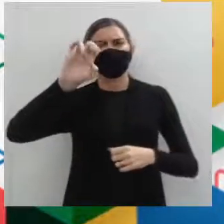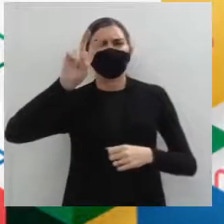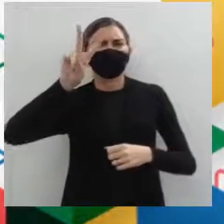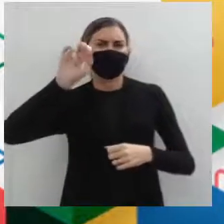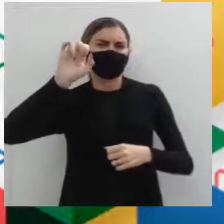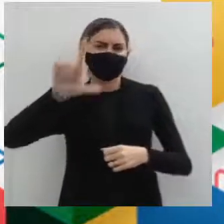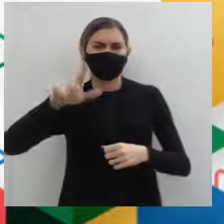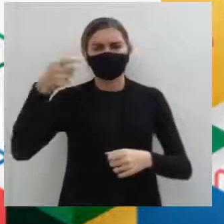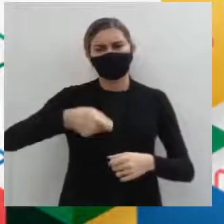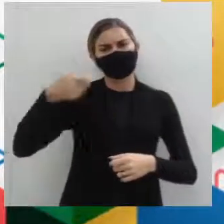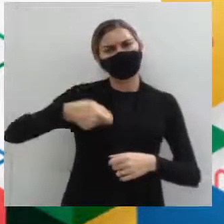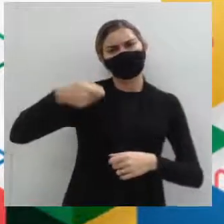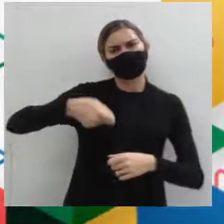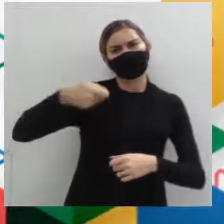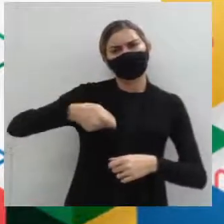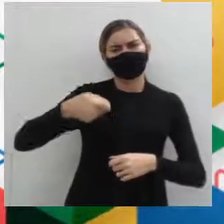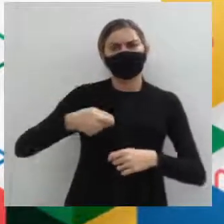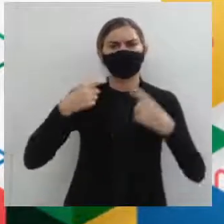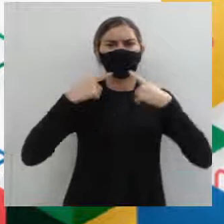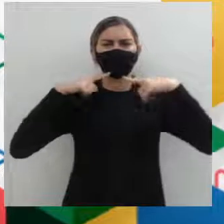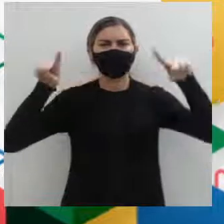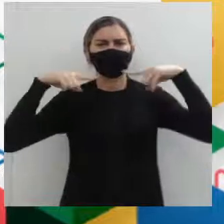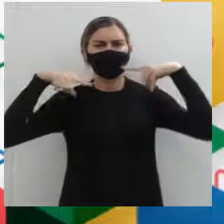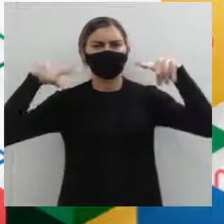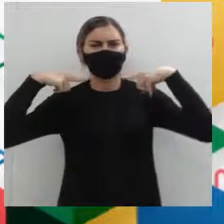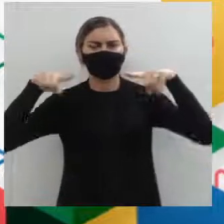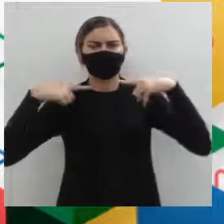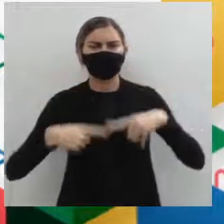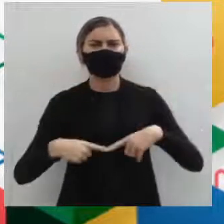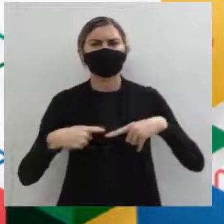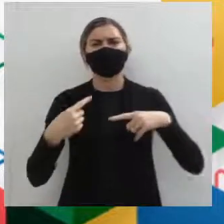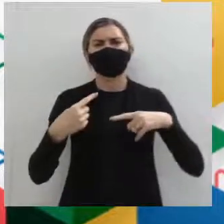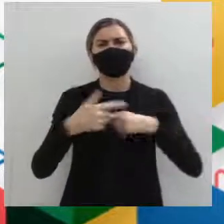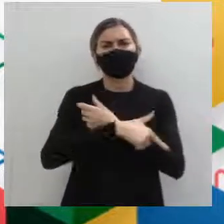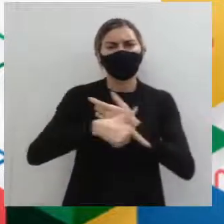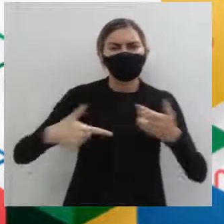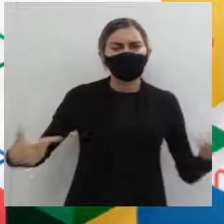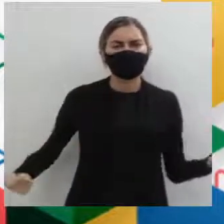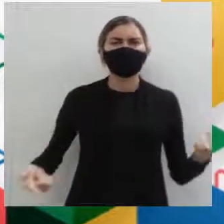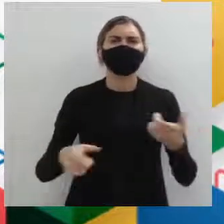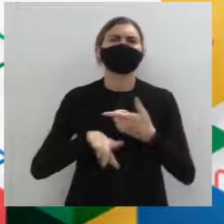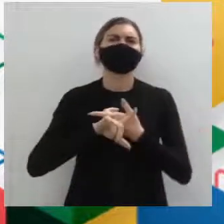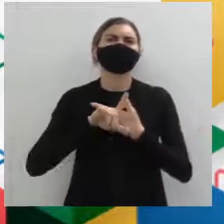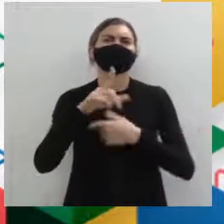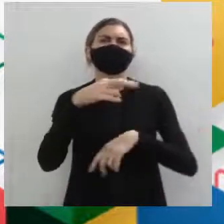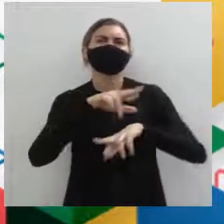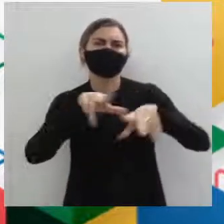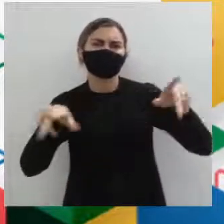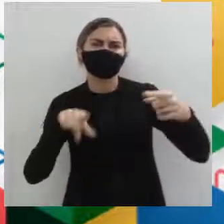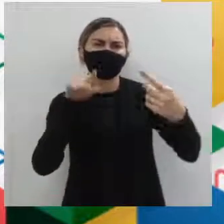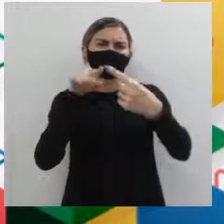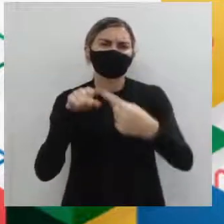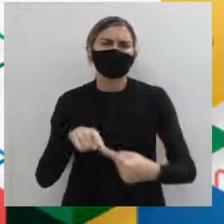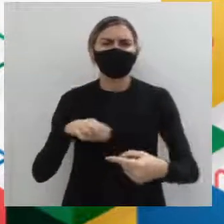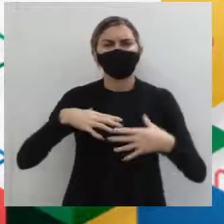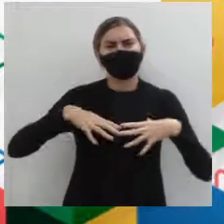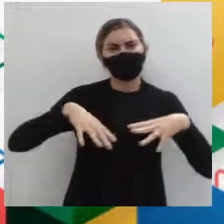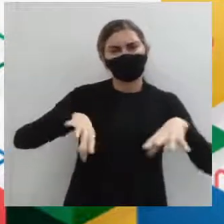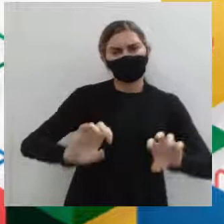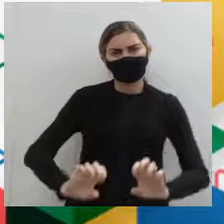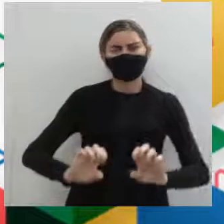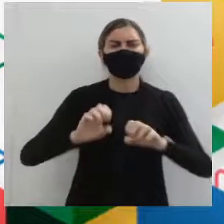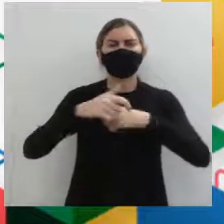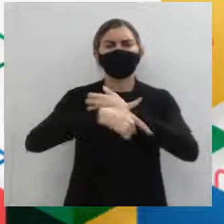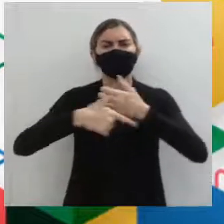foi duramente criticada. A moralidade, as questões ligadas à ética e